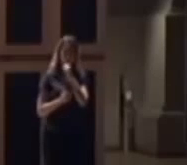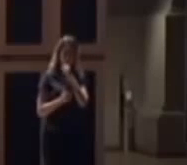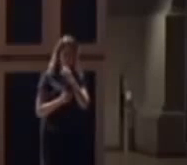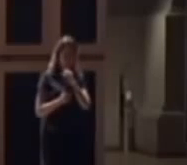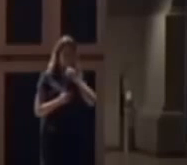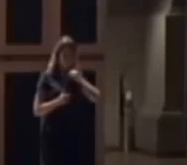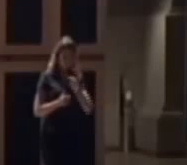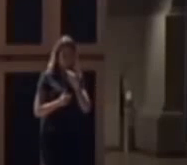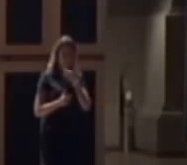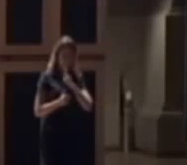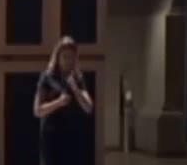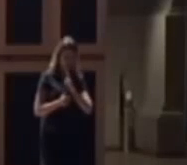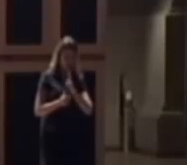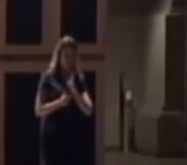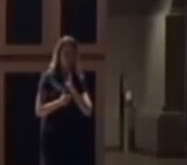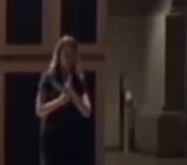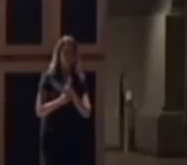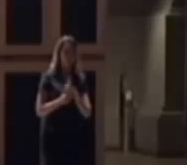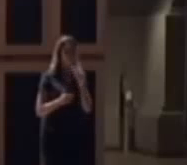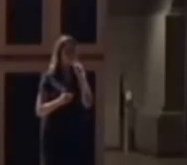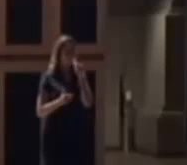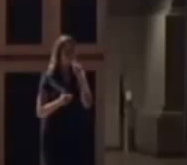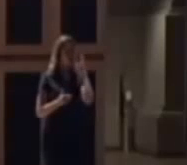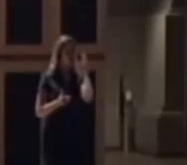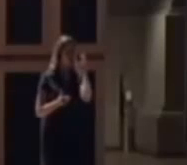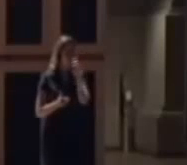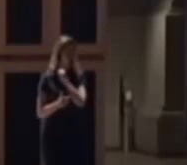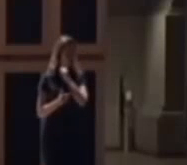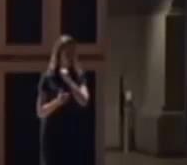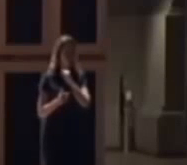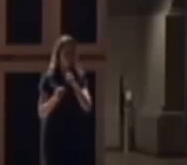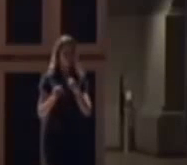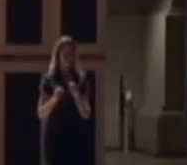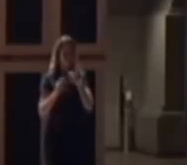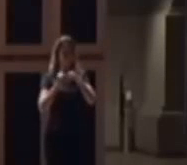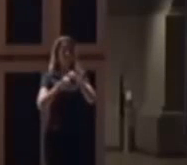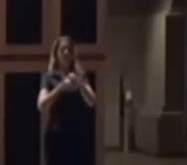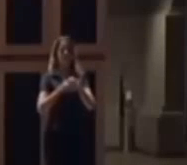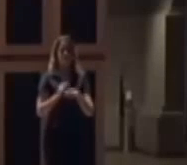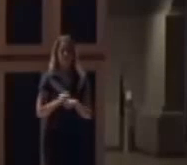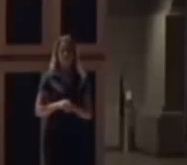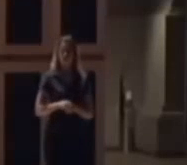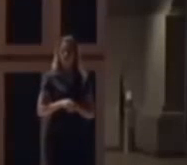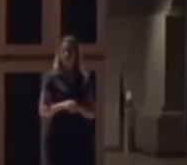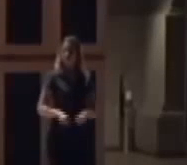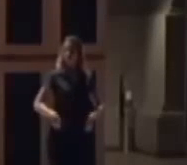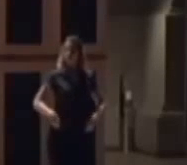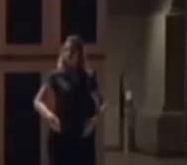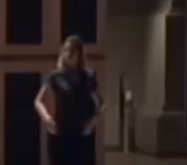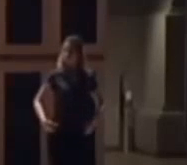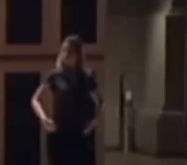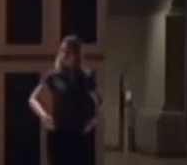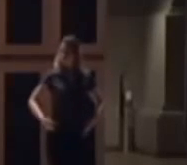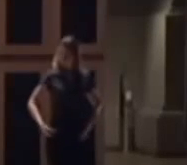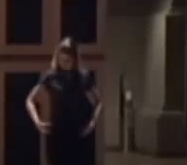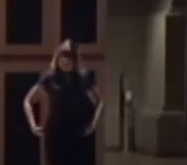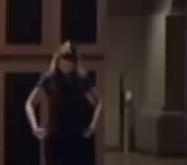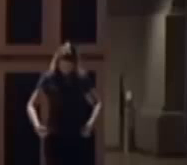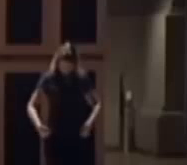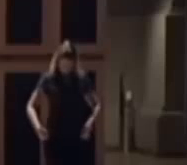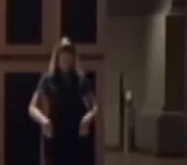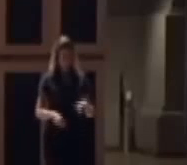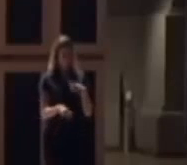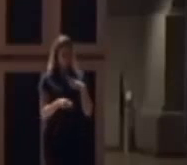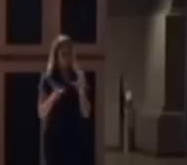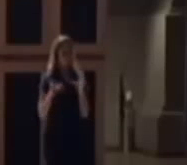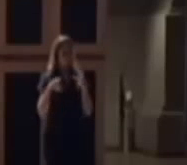de parceria, e eu vou falar um pouquinho rapidamente para não estourar meu tempo. Pode passar. A gente tem o Plug Minas,